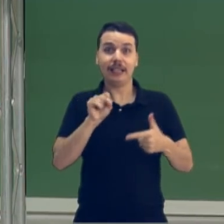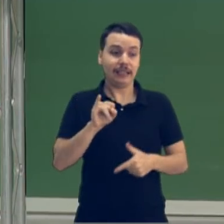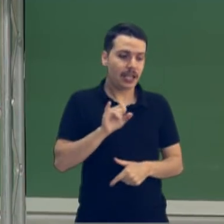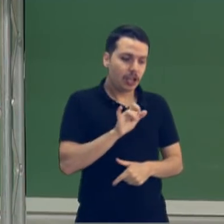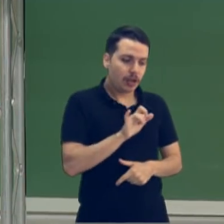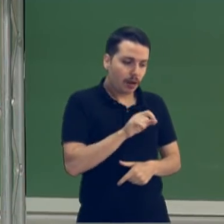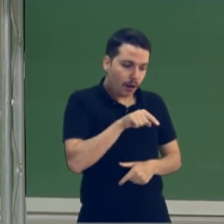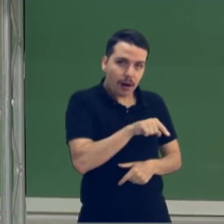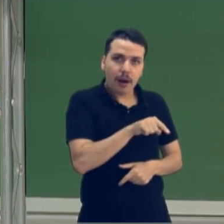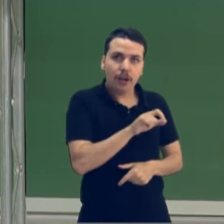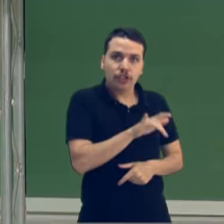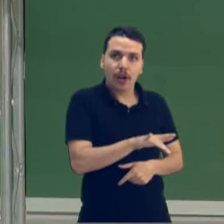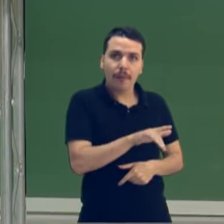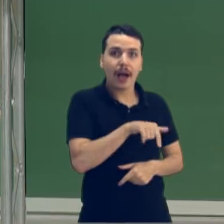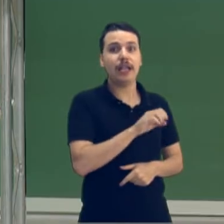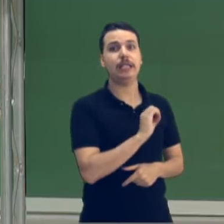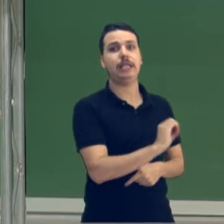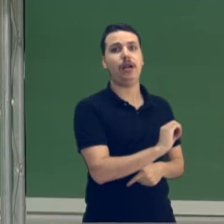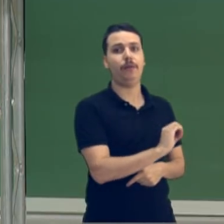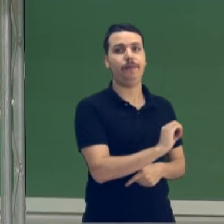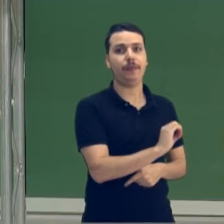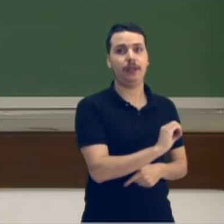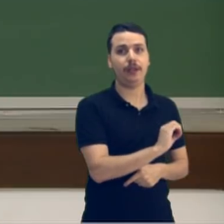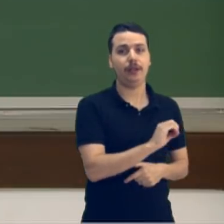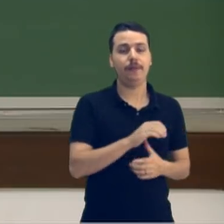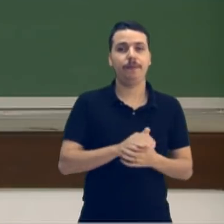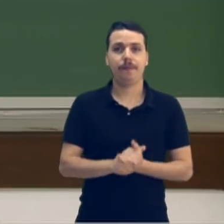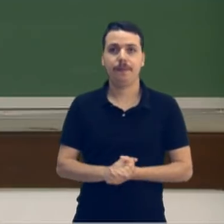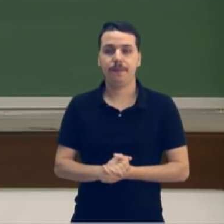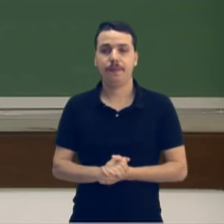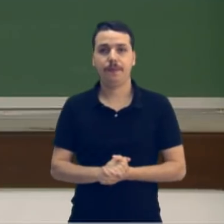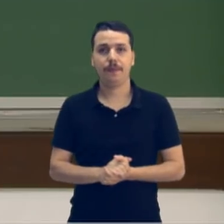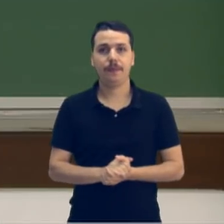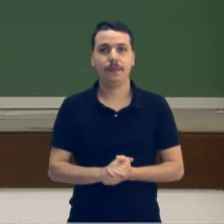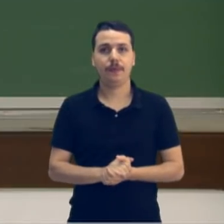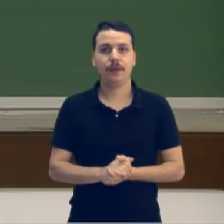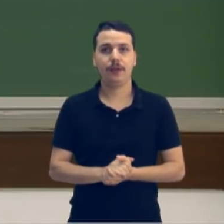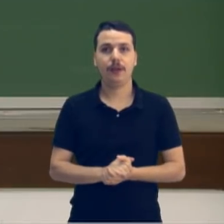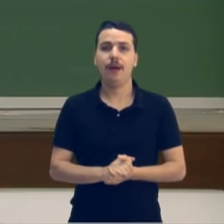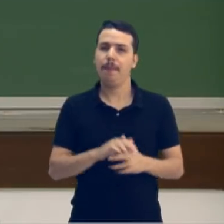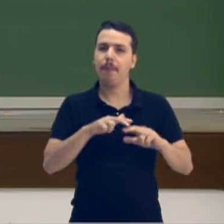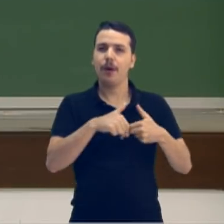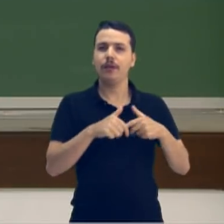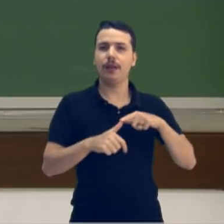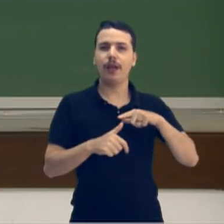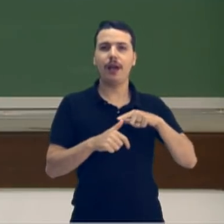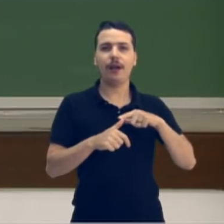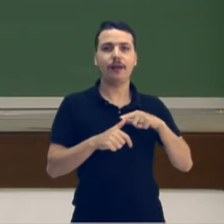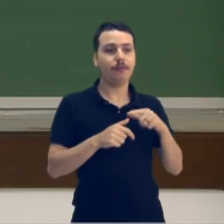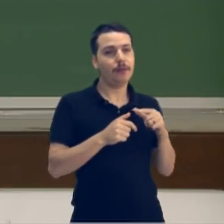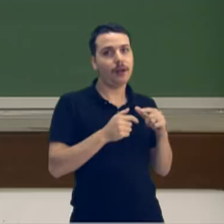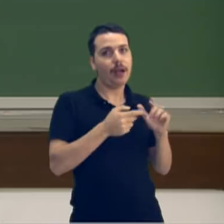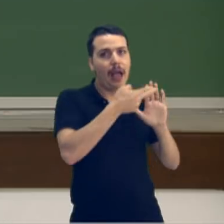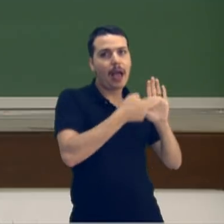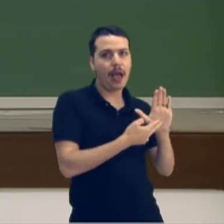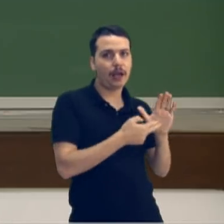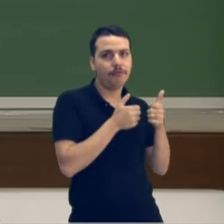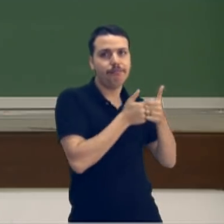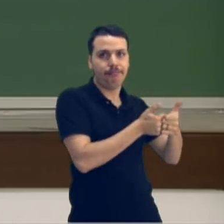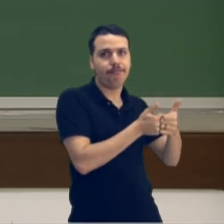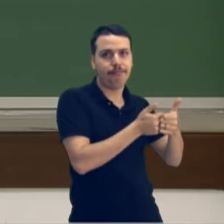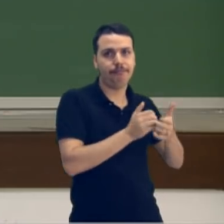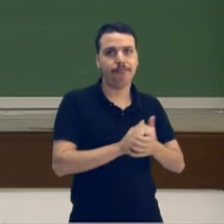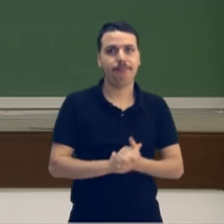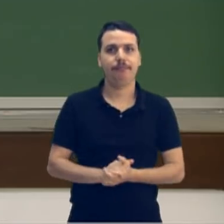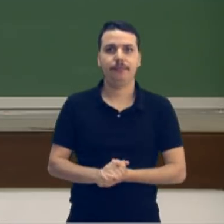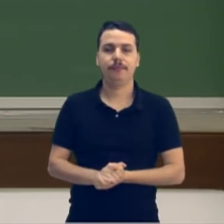por outro se o resto for 0. Tá vendo as condicionais? Por isso aquela importância da condicional. Seguimos então.